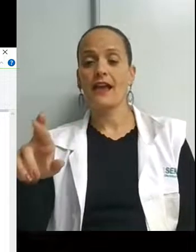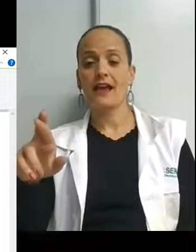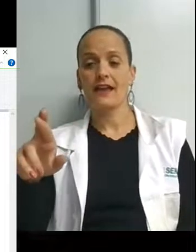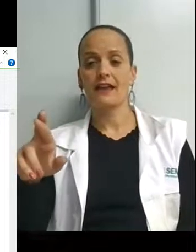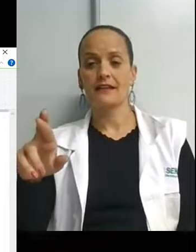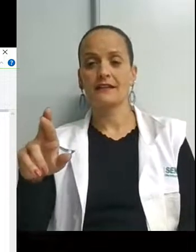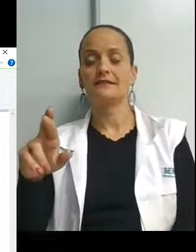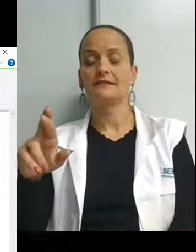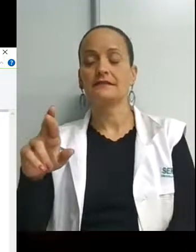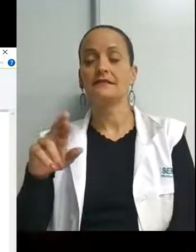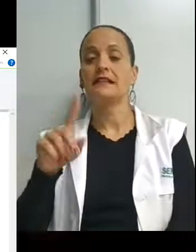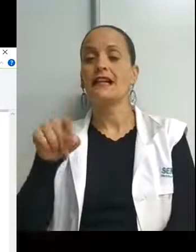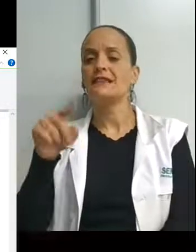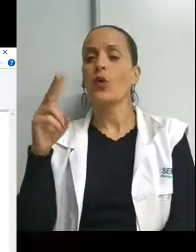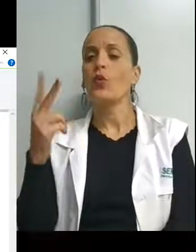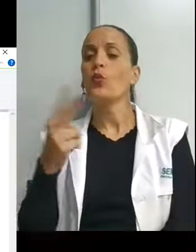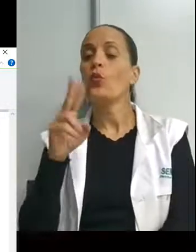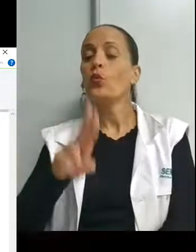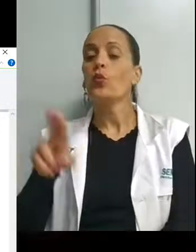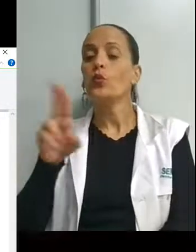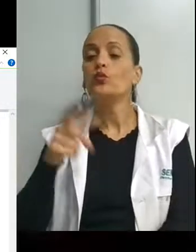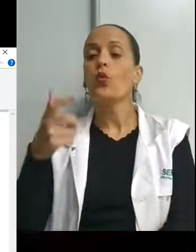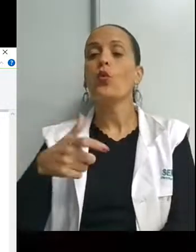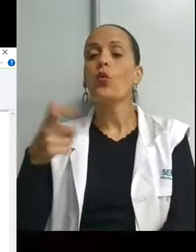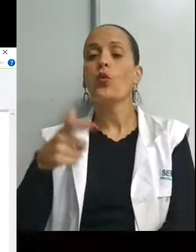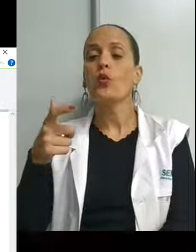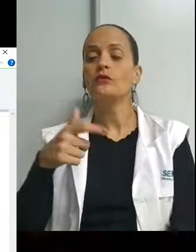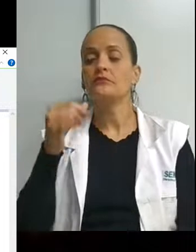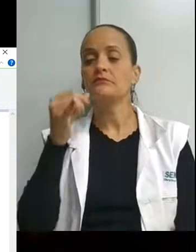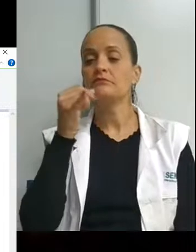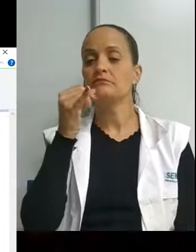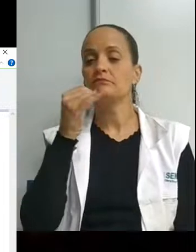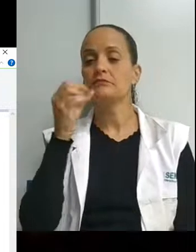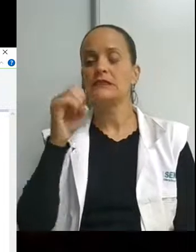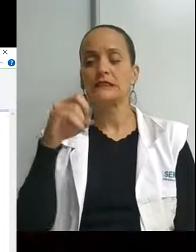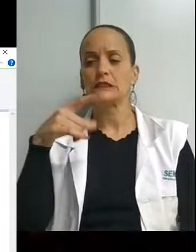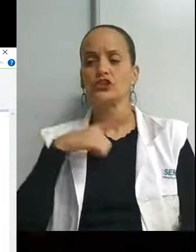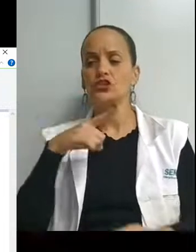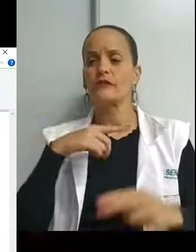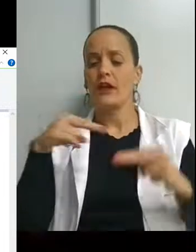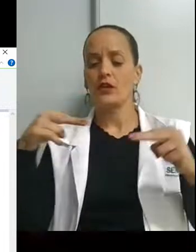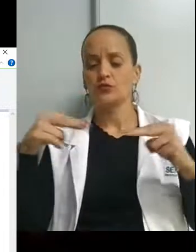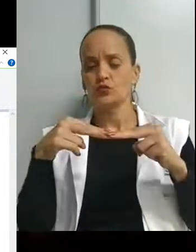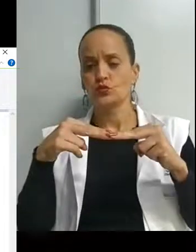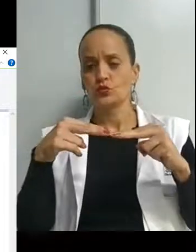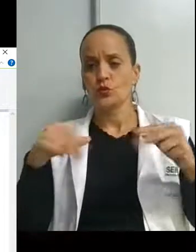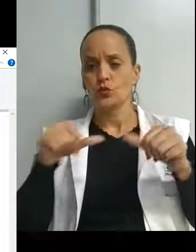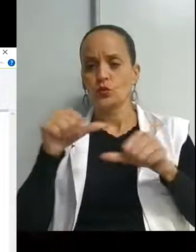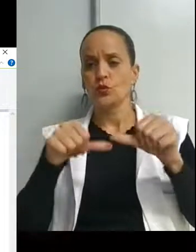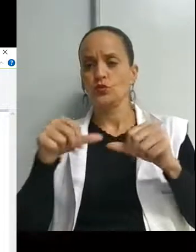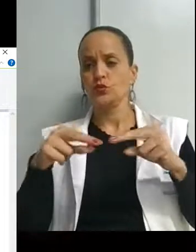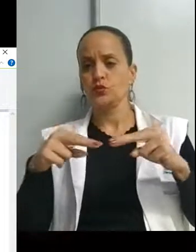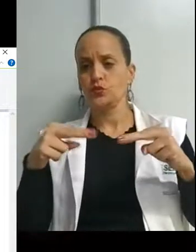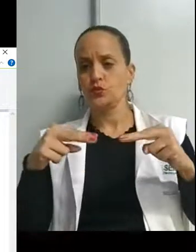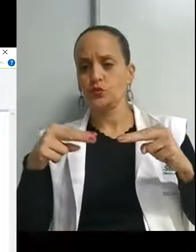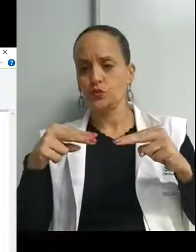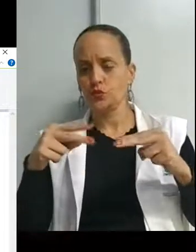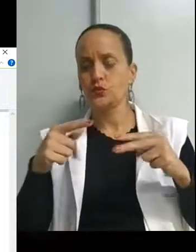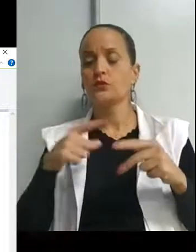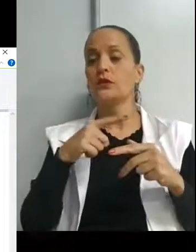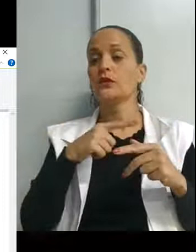ela é utilizada para poder gerar, por exemplo, o campo magnético nos transformadores, certo? Então, essas